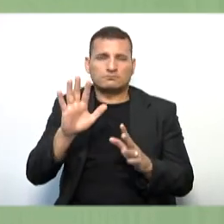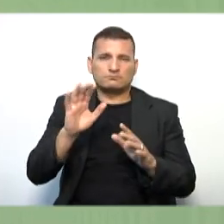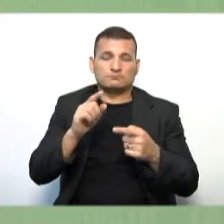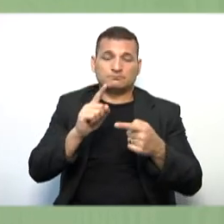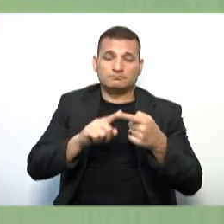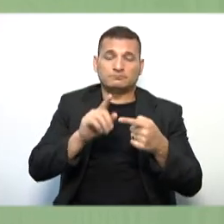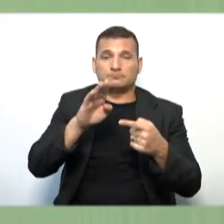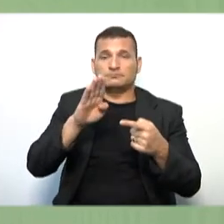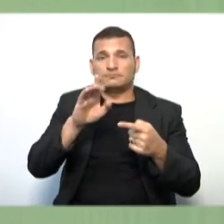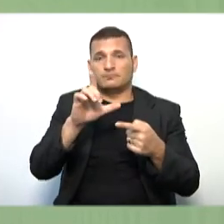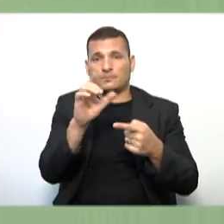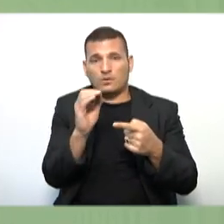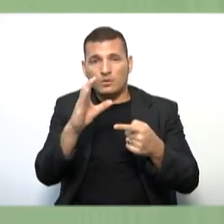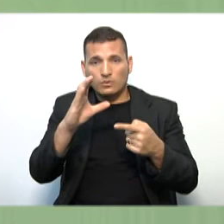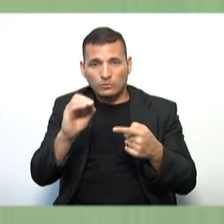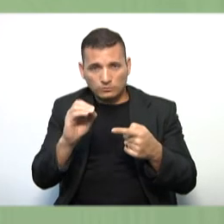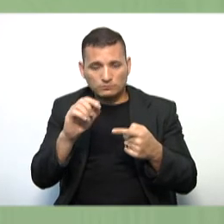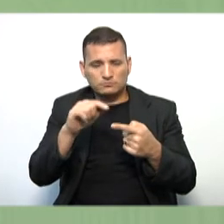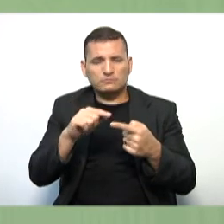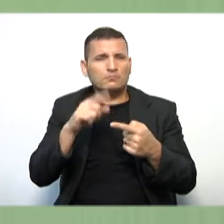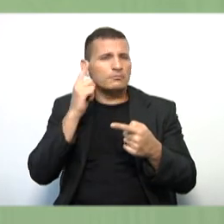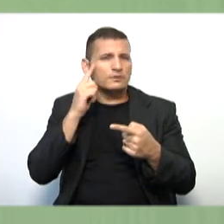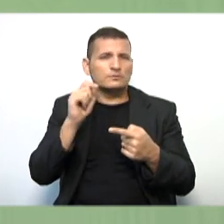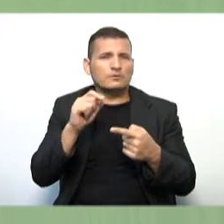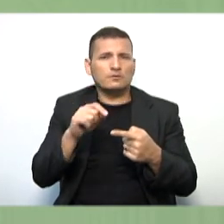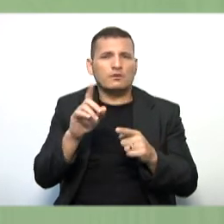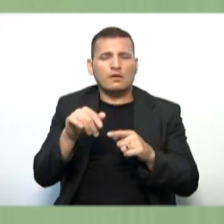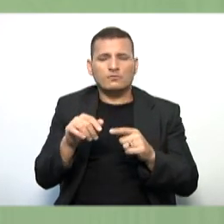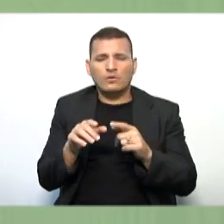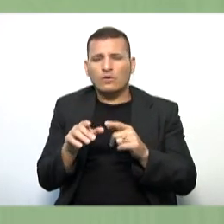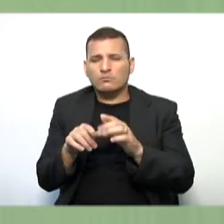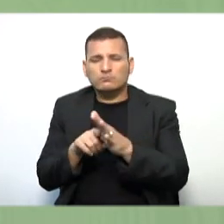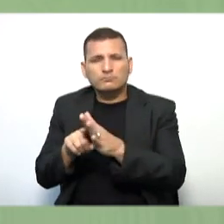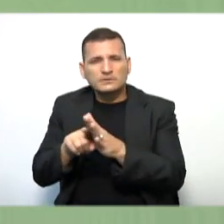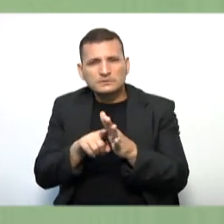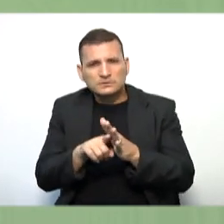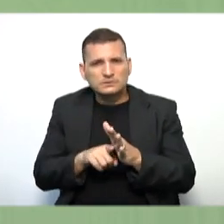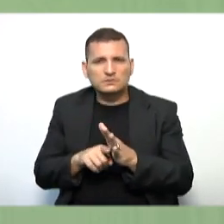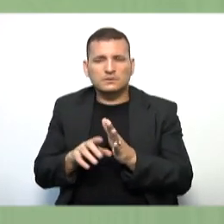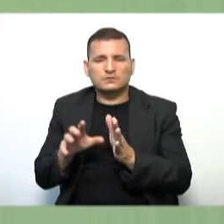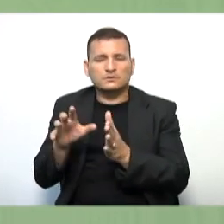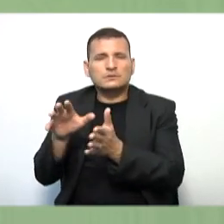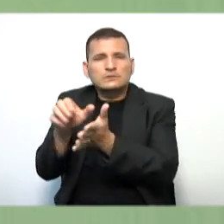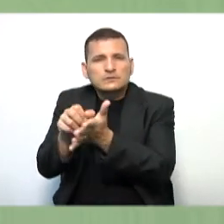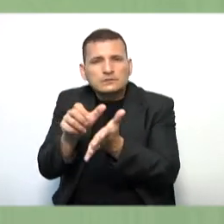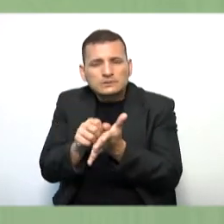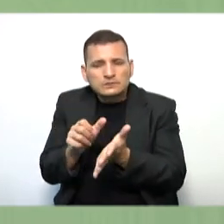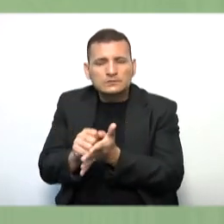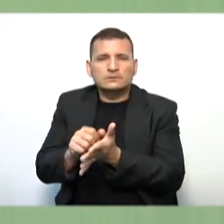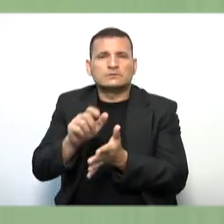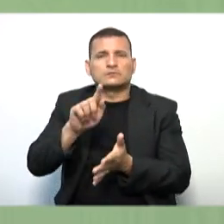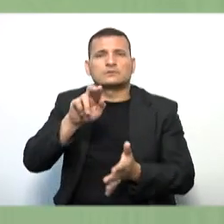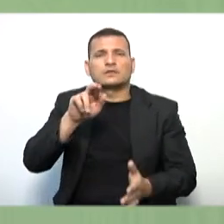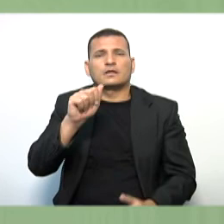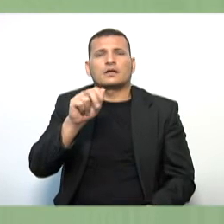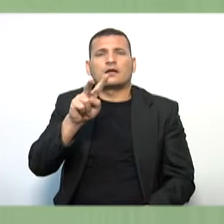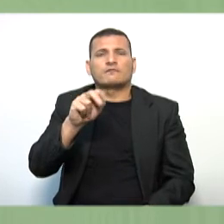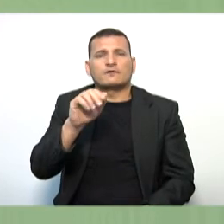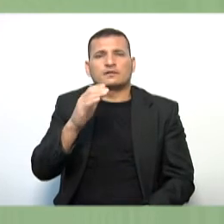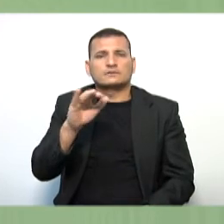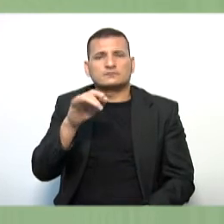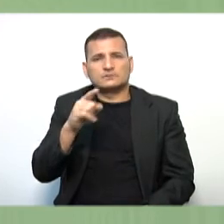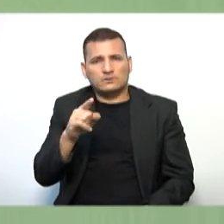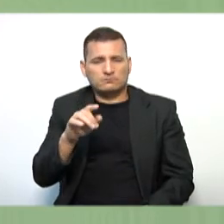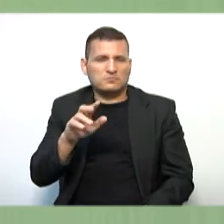normalmente, né, pensa imediatamente ações de busca e gravação, ou seja, um dispositivo de armazenamento, pendrive,